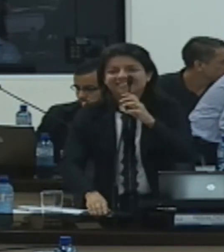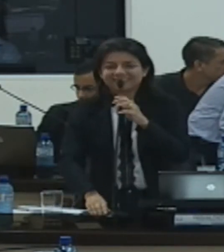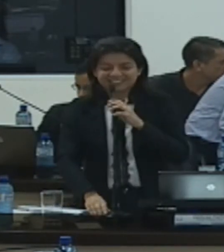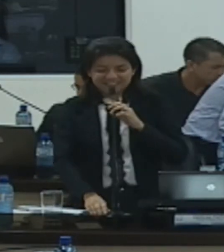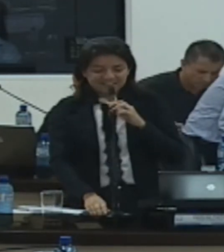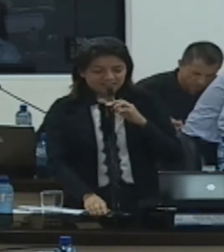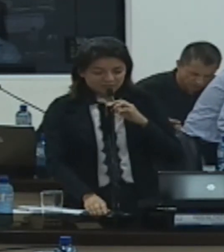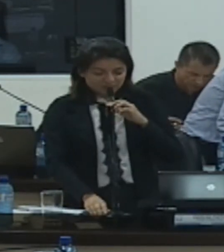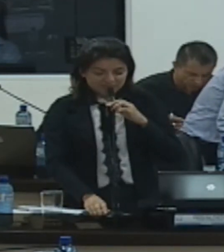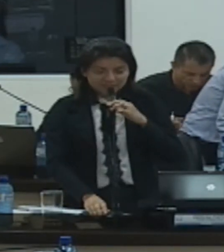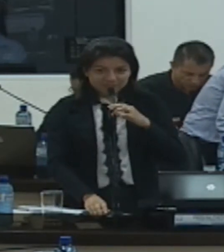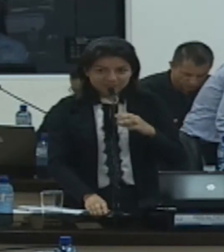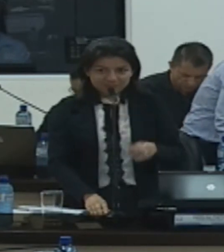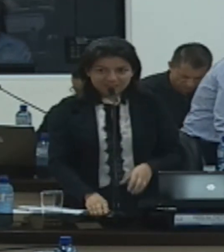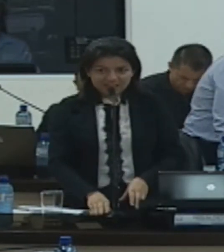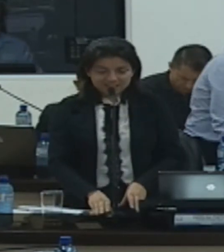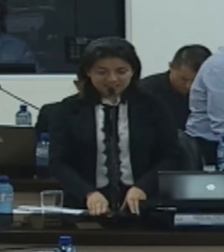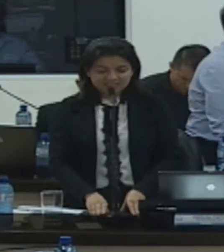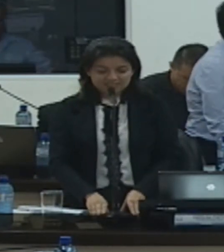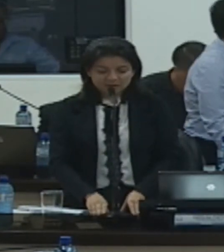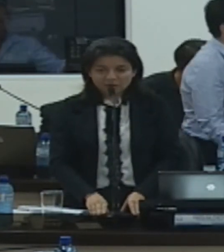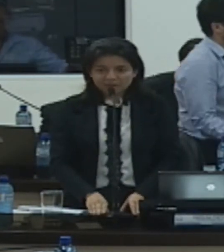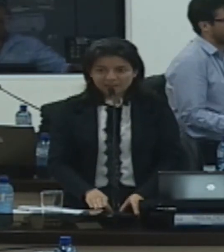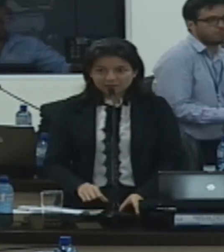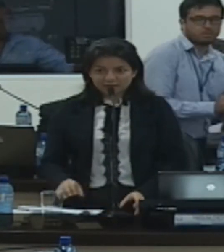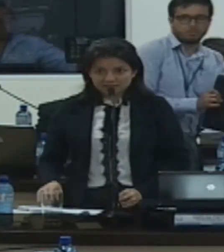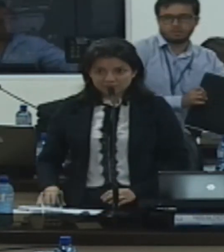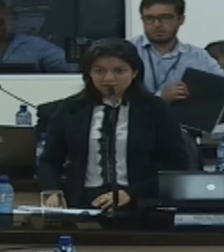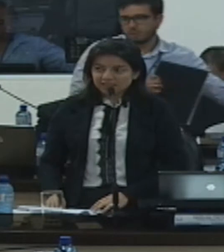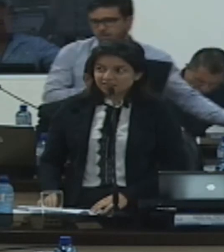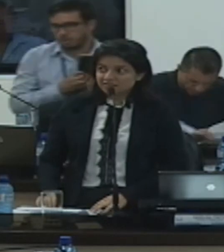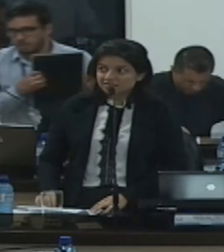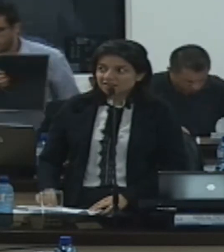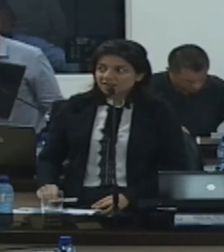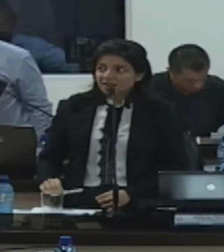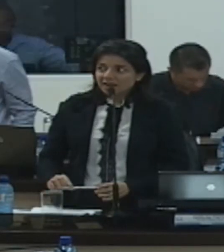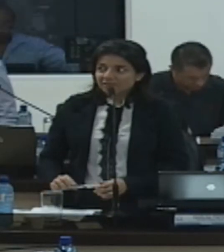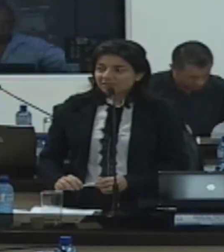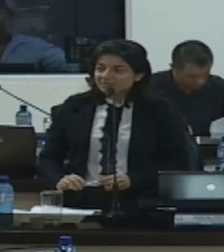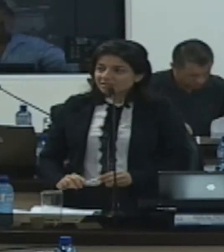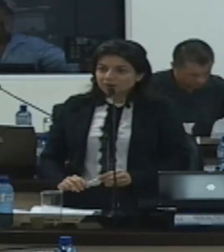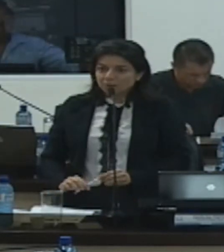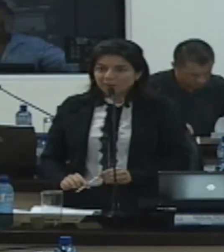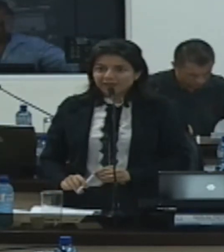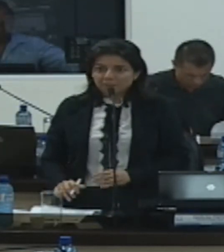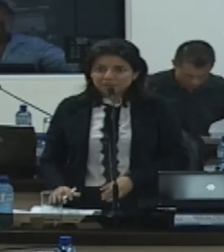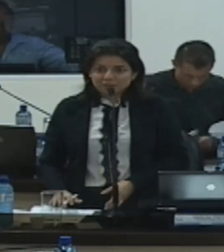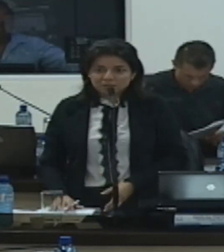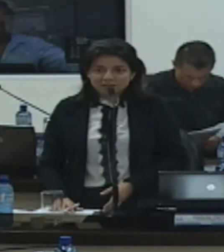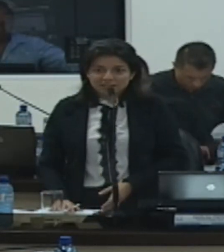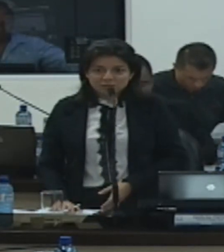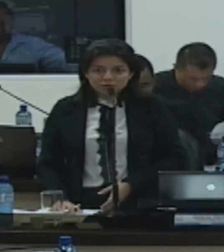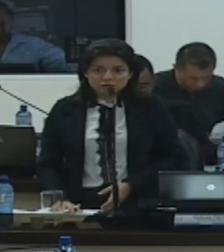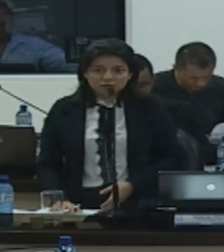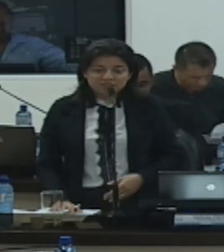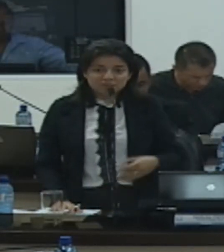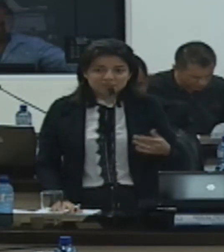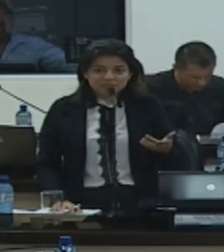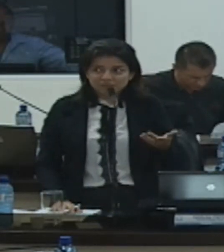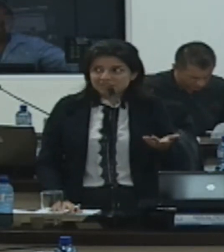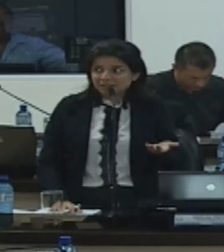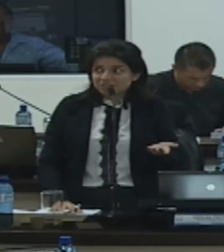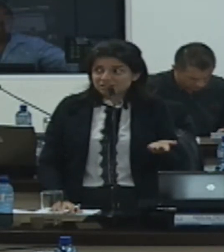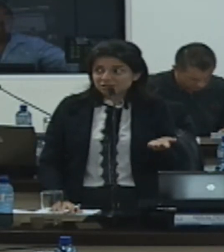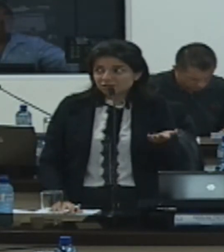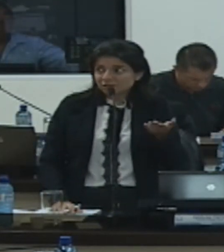não. Solicito a gentileza que se coloque em anuência dos líderes a inversão para que possamos ler as moções.